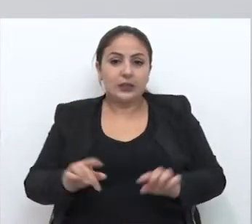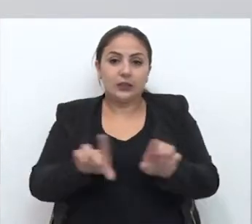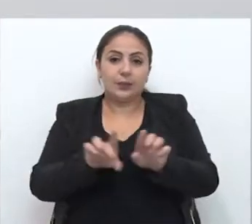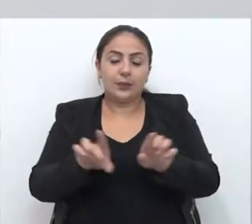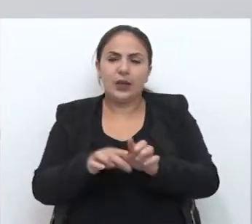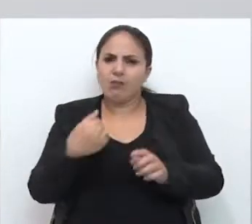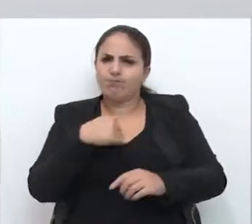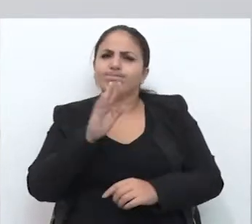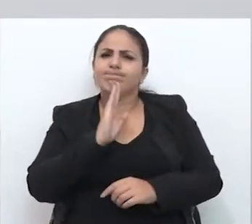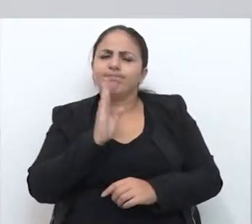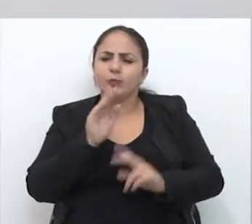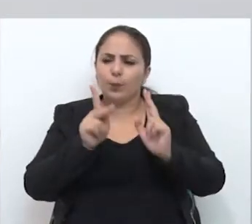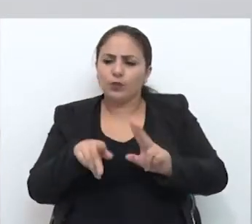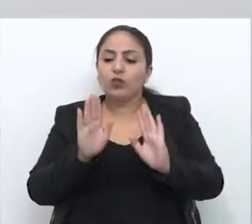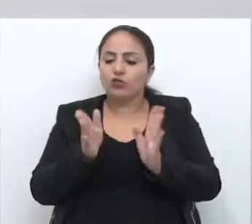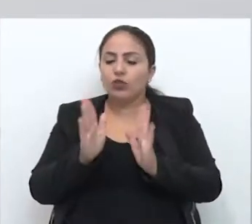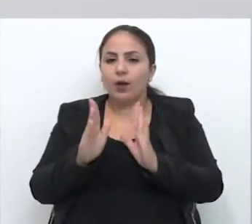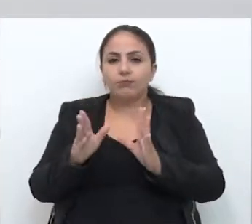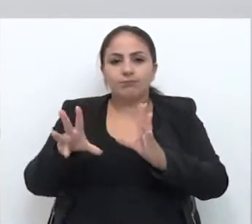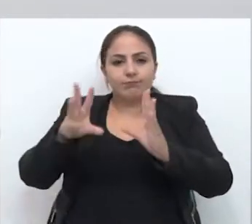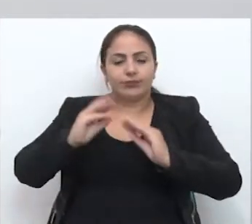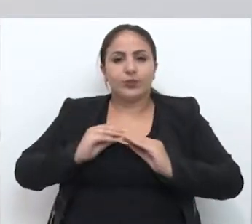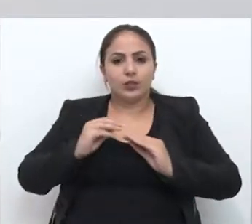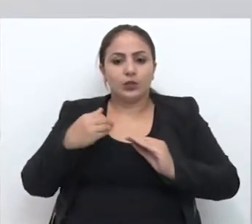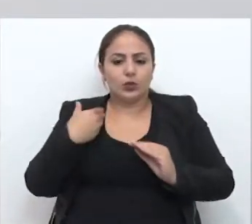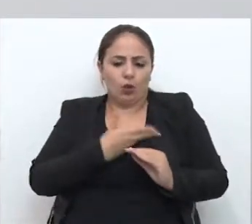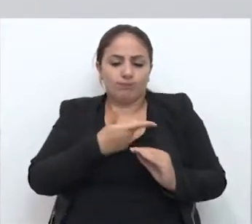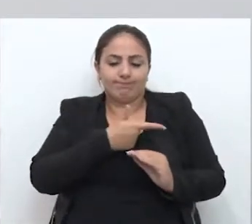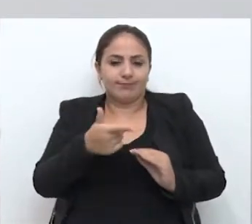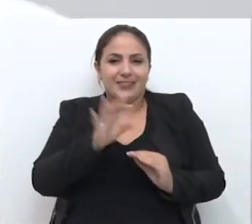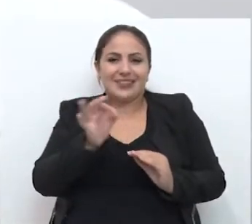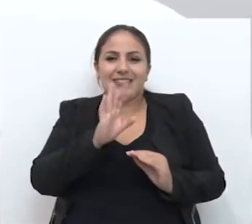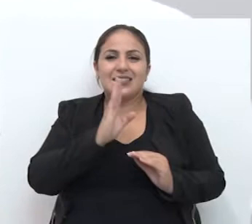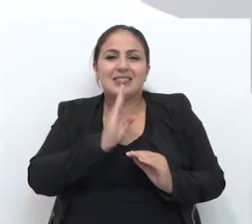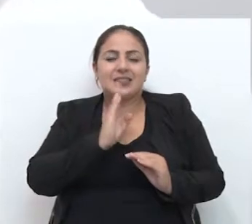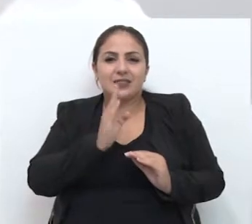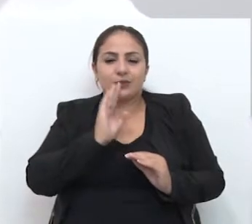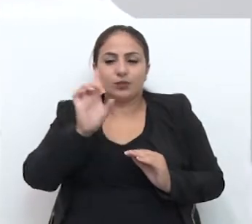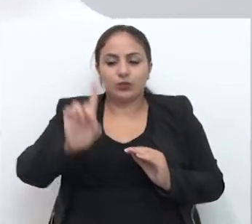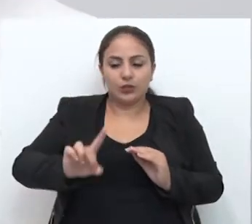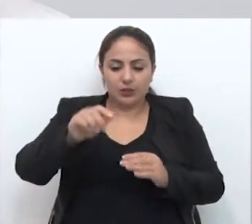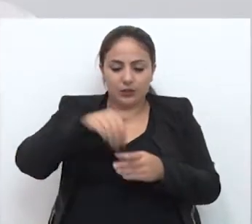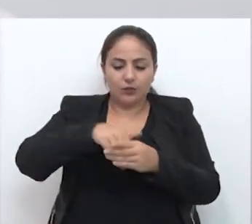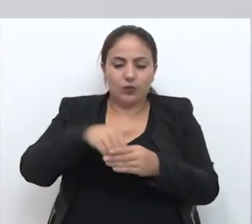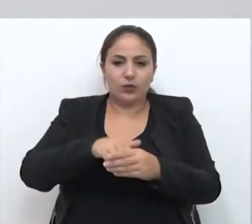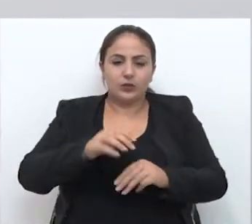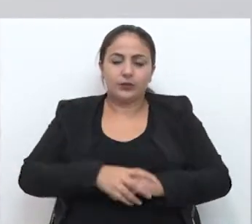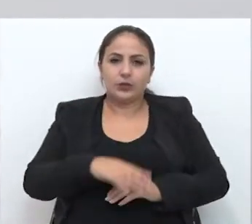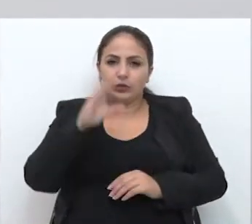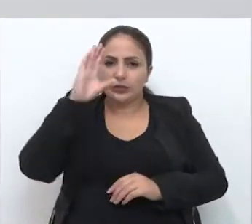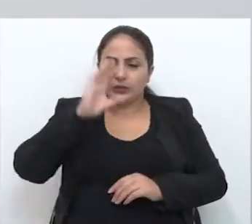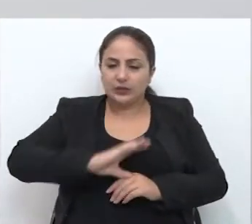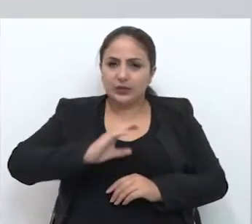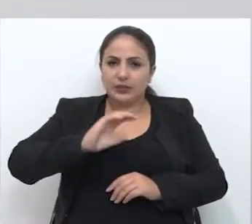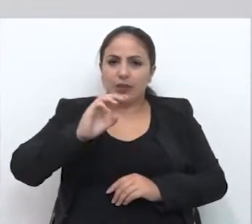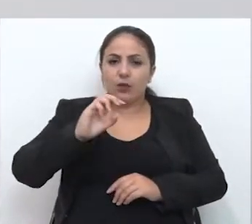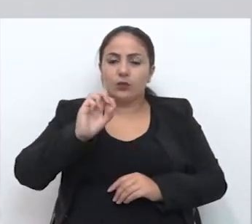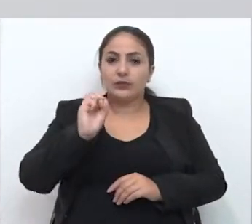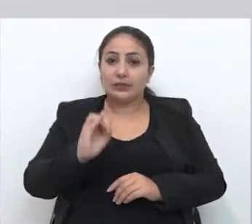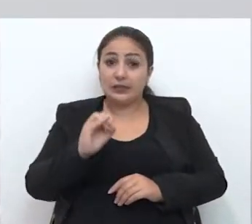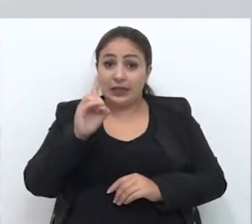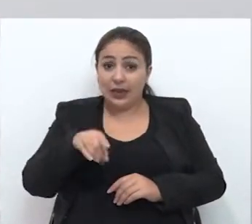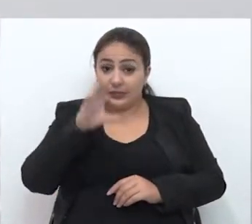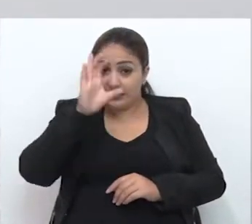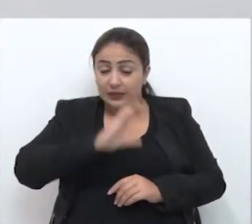italiana também. Eu conheço algumas pessoas que já obteram e nós não tínhamos o conhecimento do direito a voto do cidadão